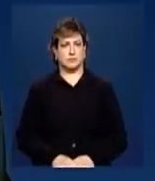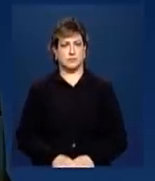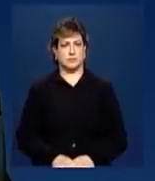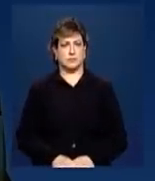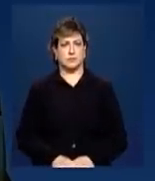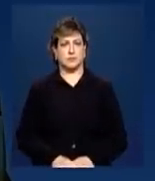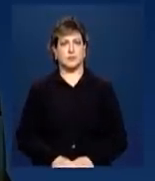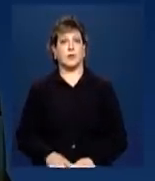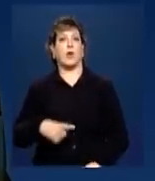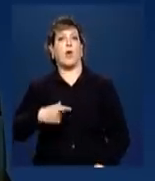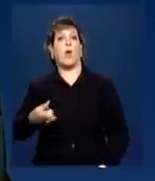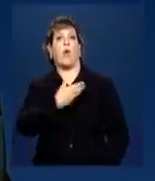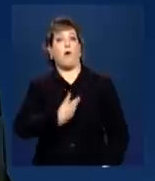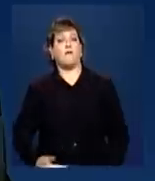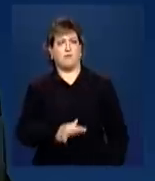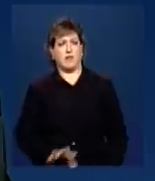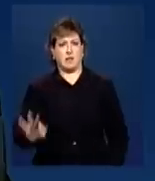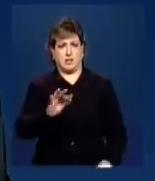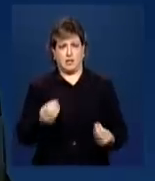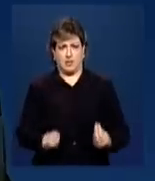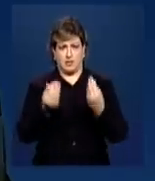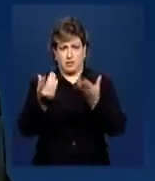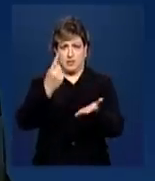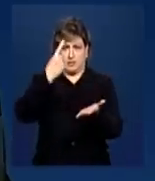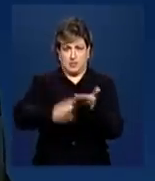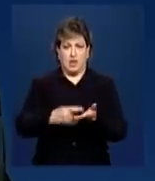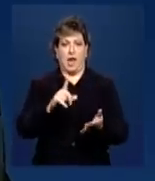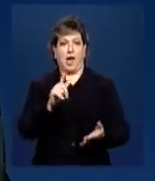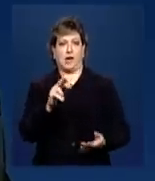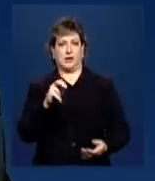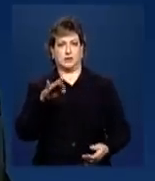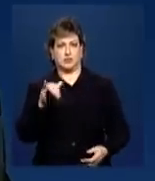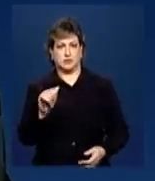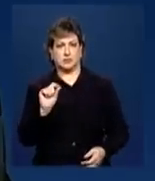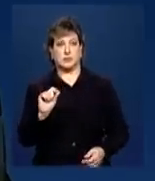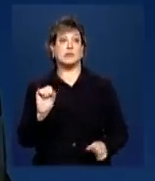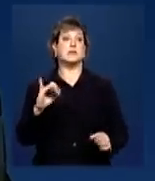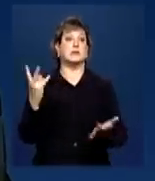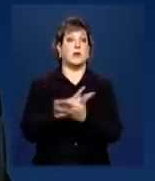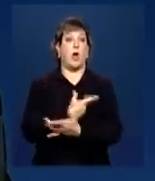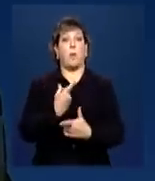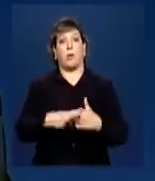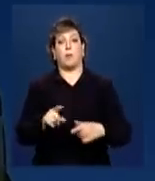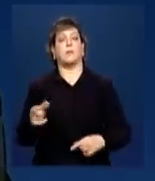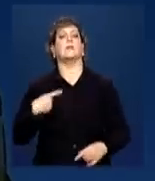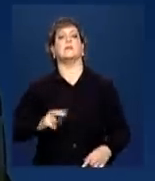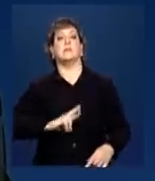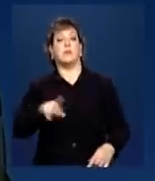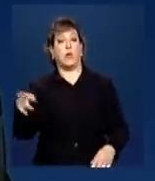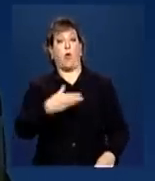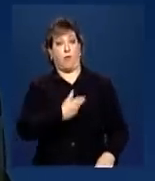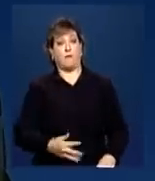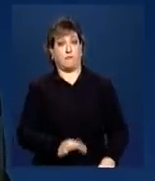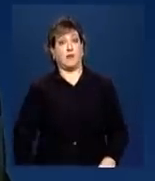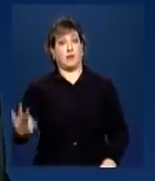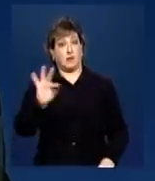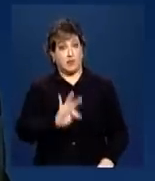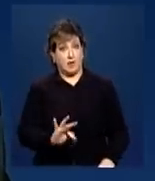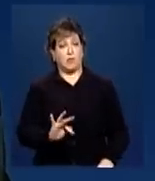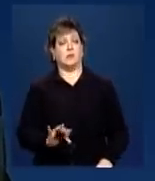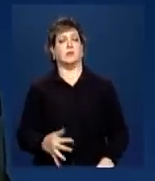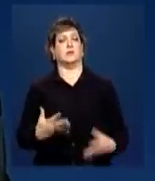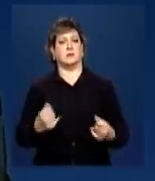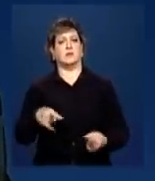Ofereceu garantias caso houvesse algum problema? O governo federal ofereceu garantias à FIFA quando aceitou sediar a Copa do Mundo. Essas garantias